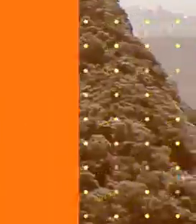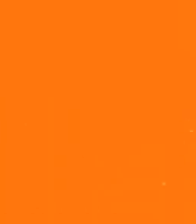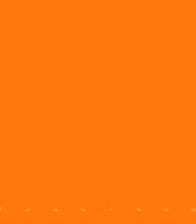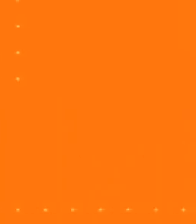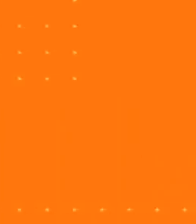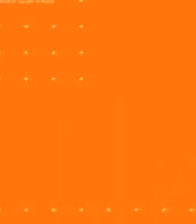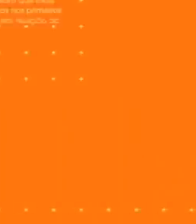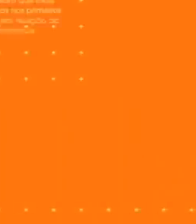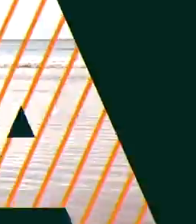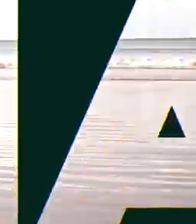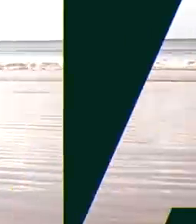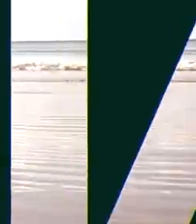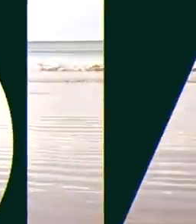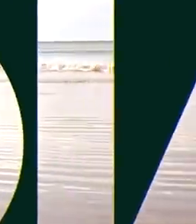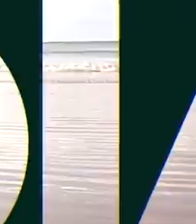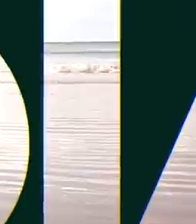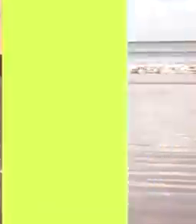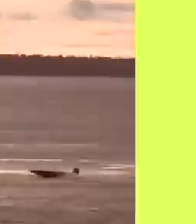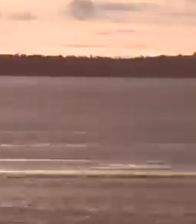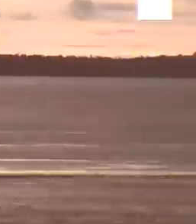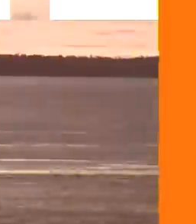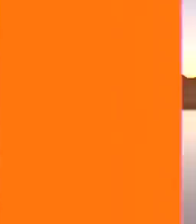E aí